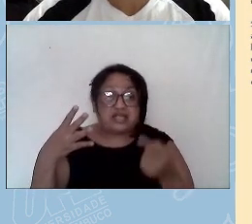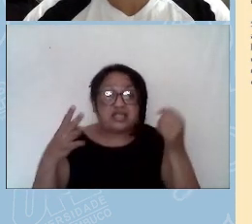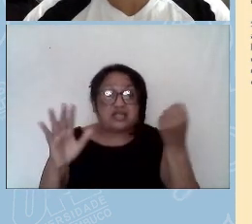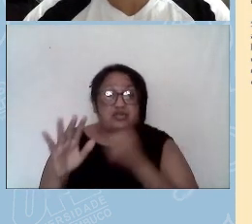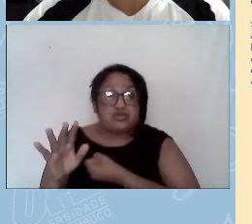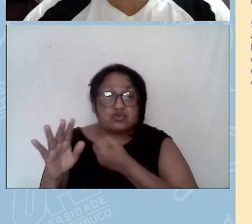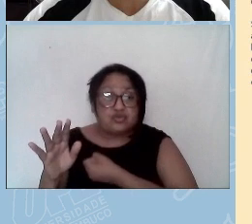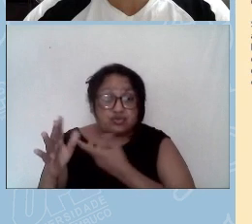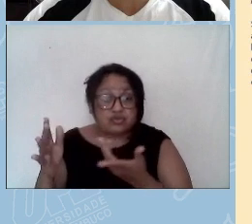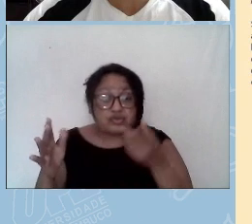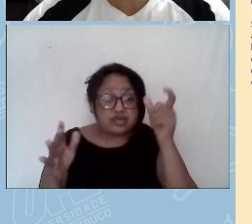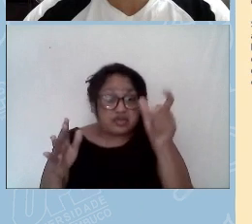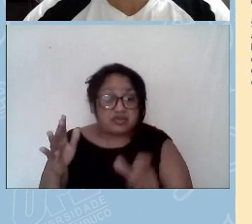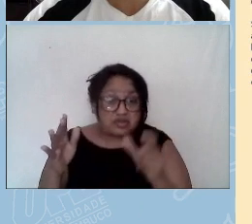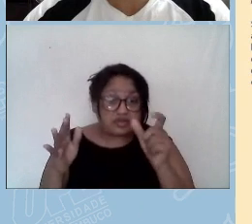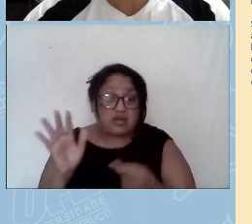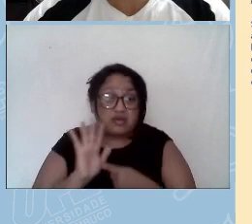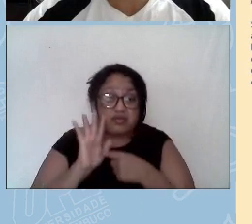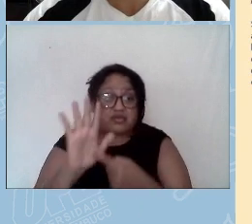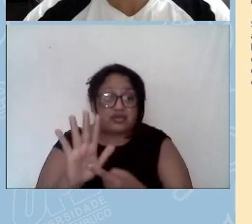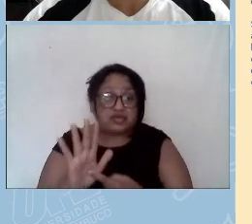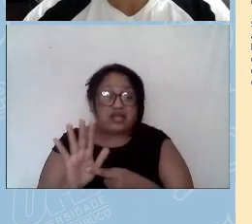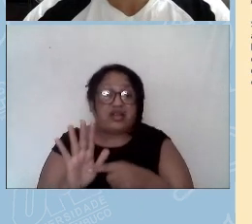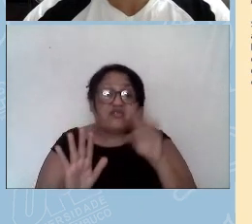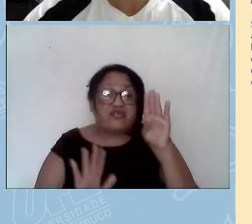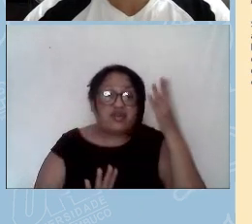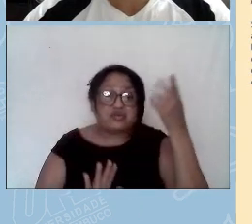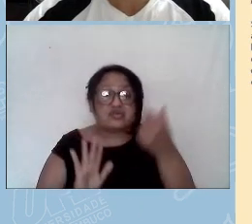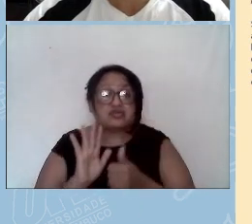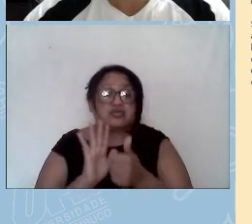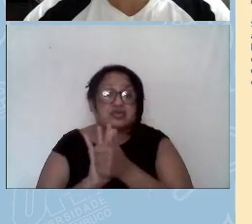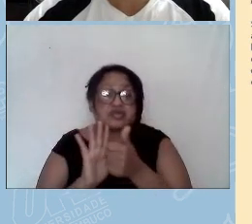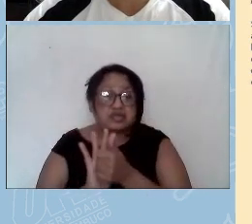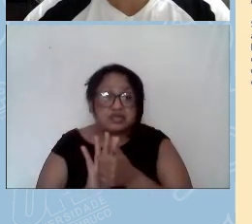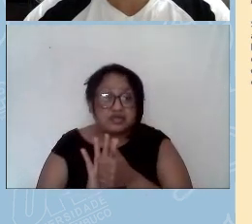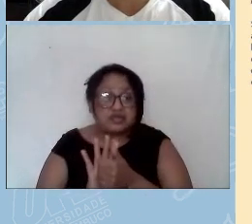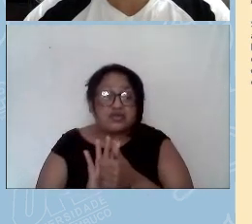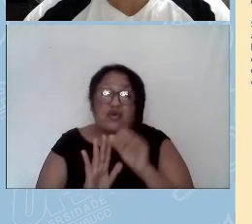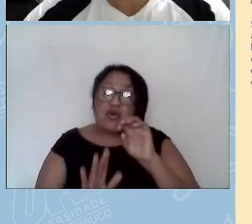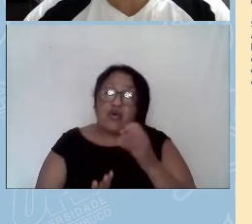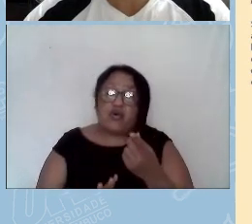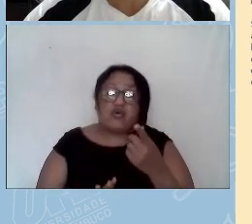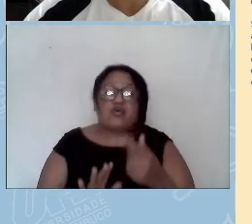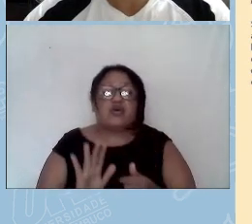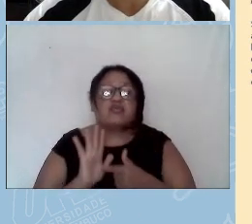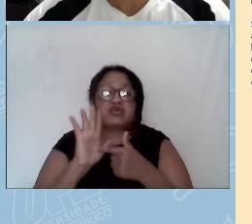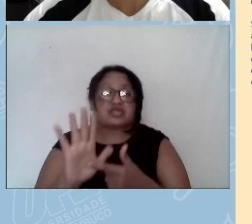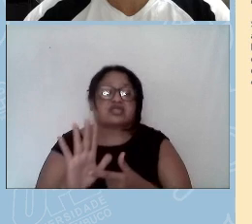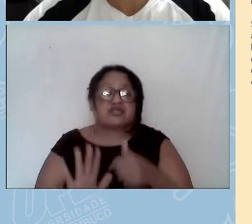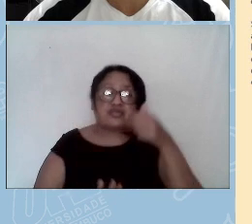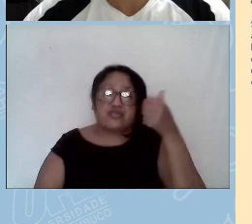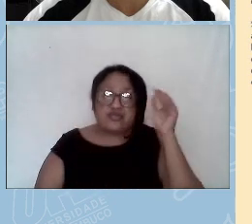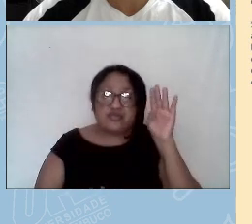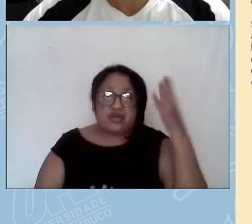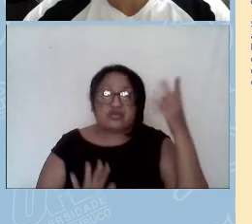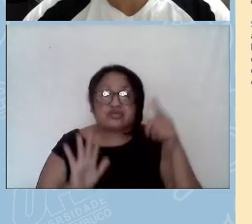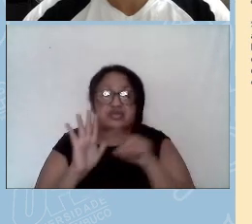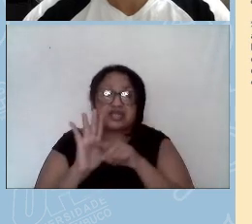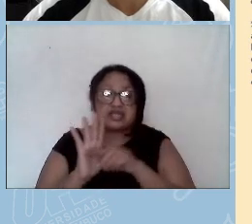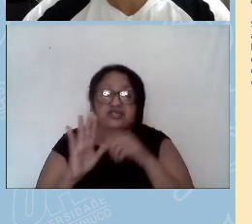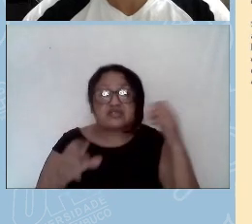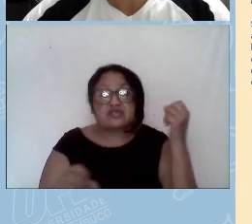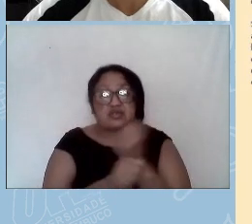indivíduos apresentando falso positivo ou apresentando falso negativo é somado